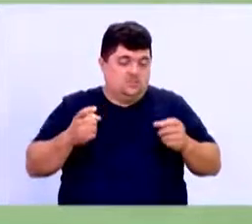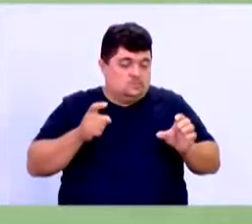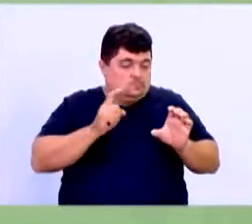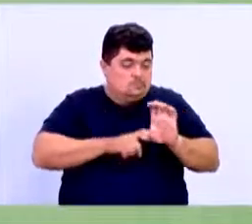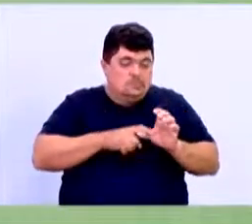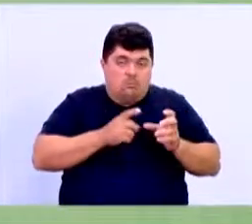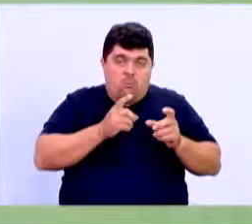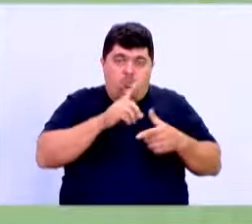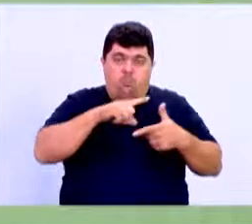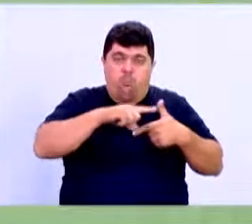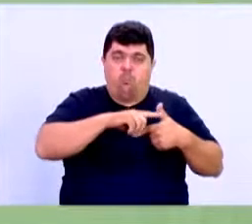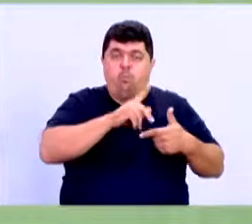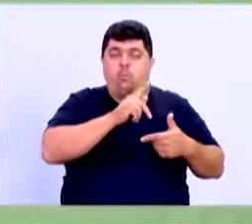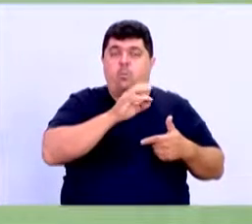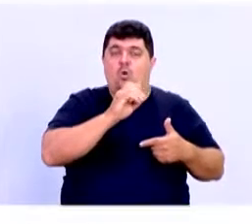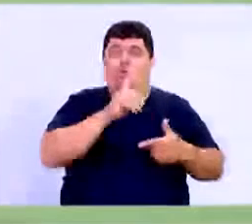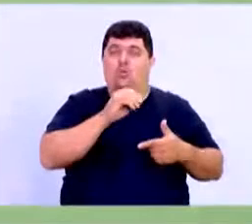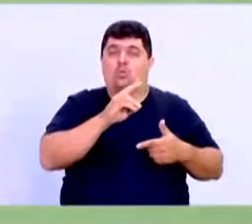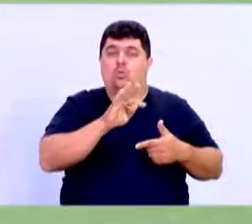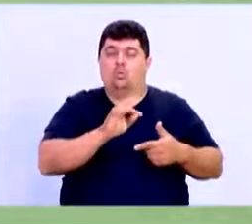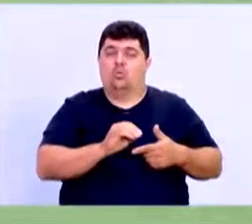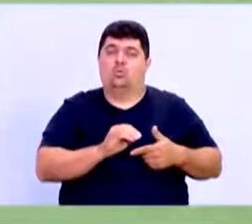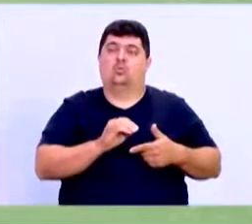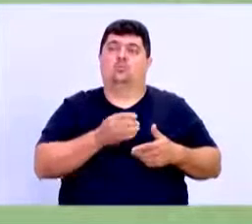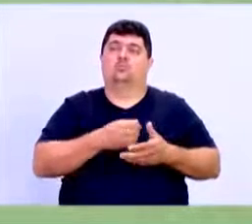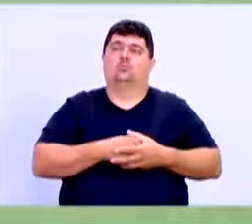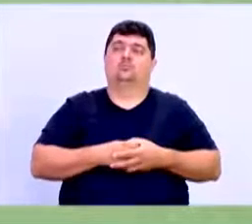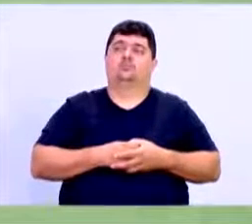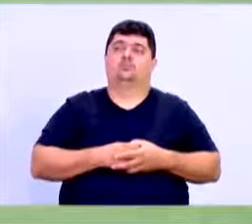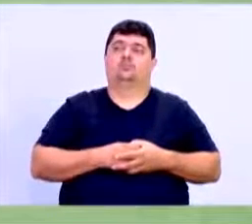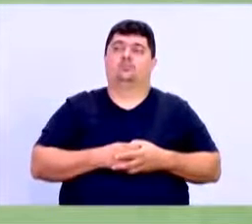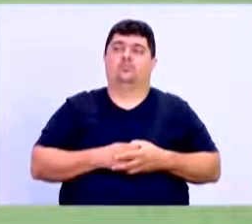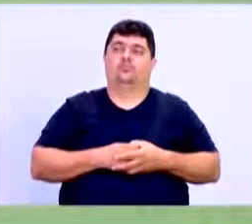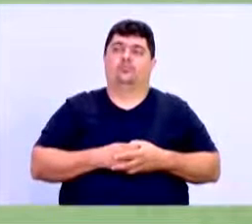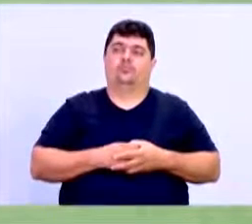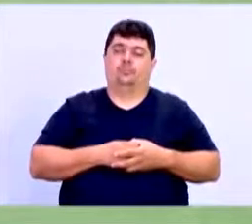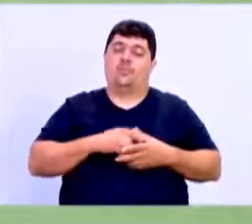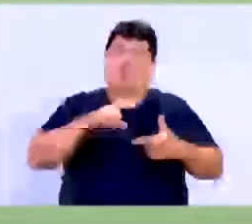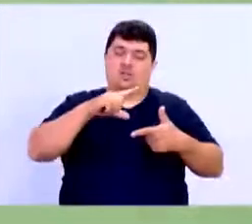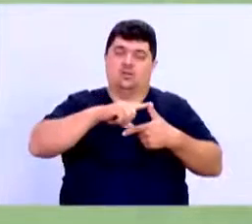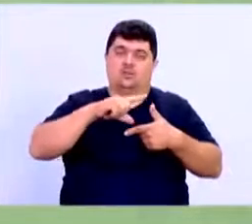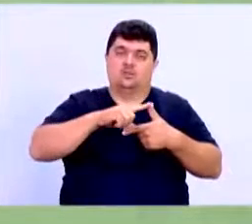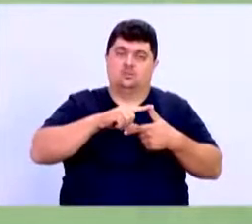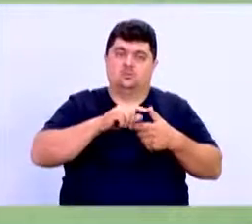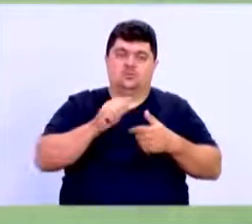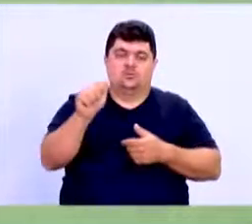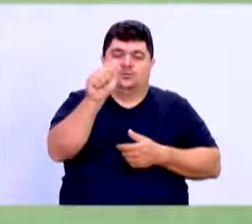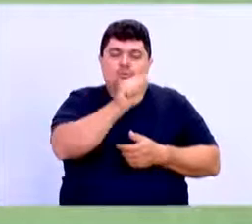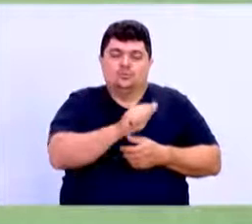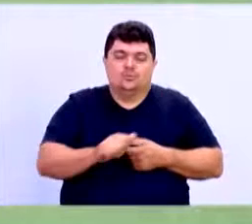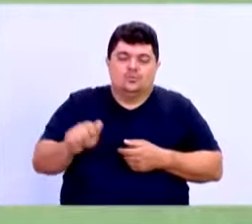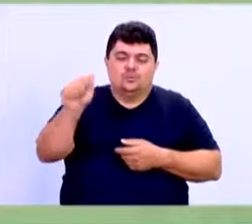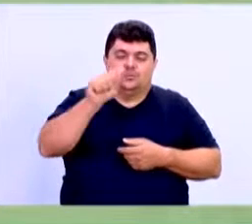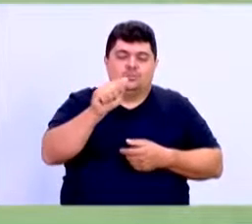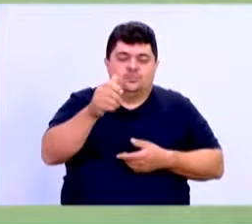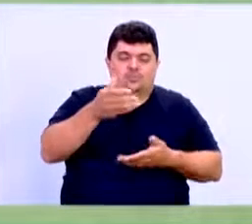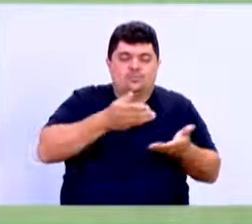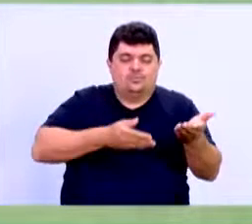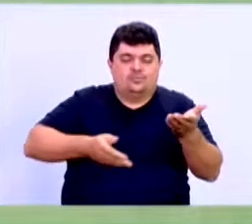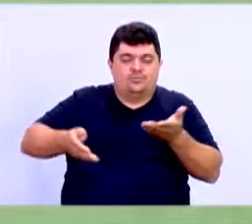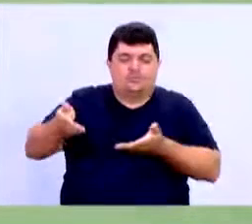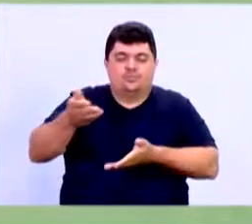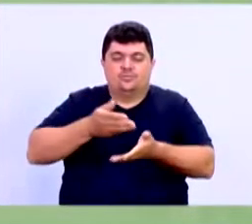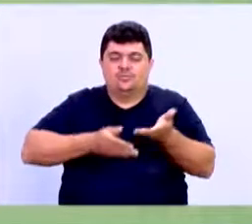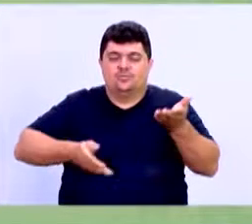entidade produto. Já seria o exemplo de entidade fraca. E as entidades associativas, que são caracterizadas